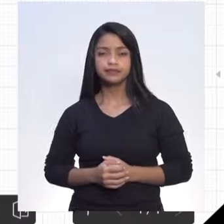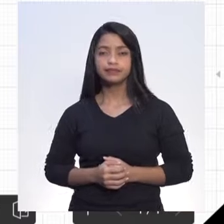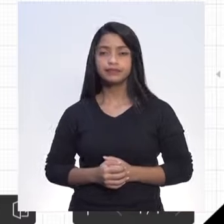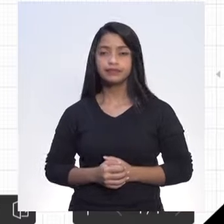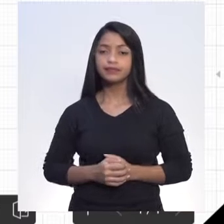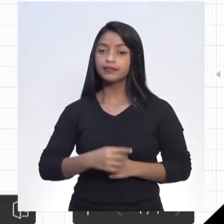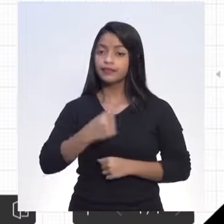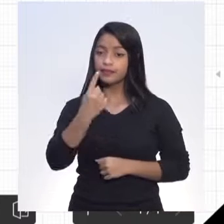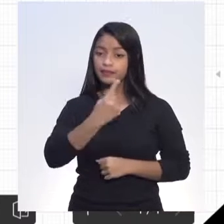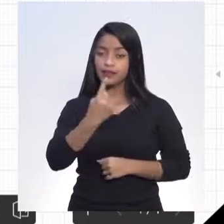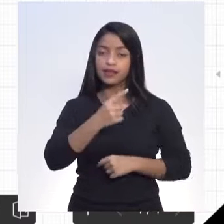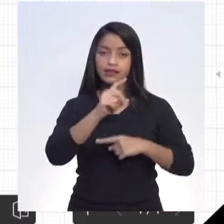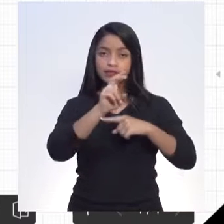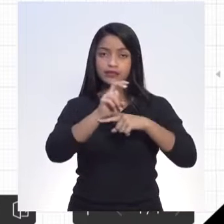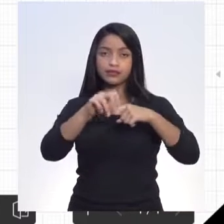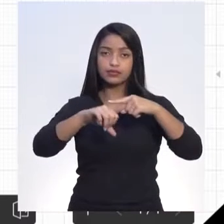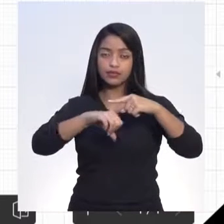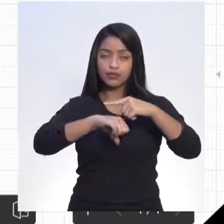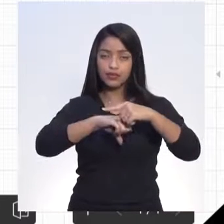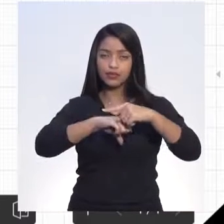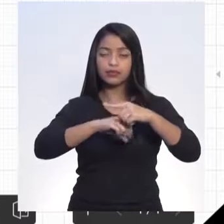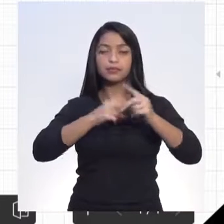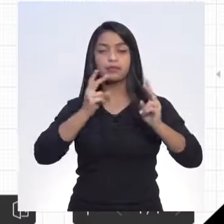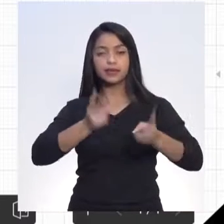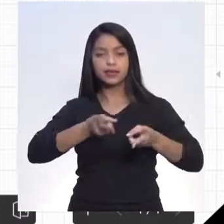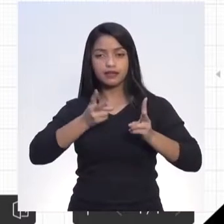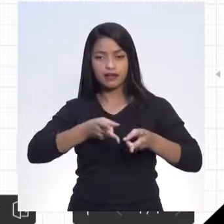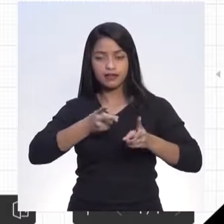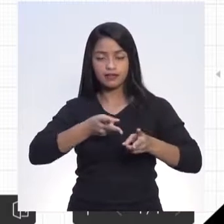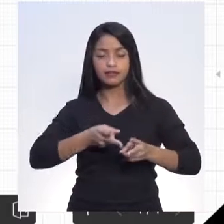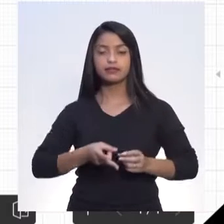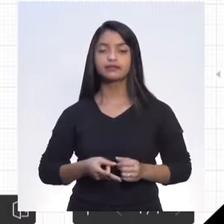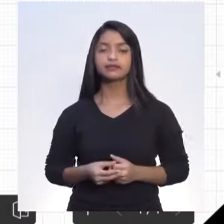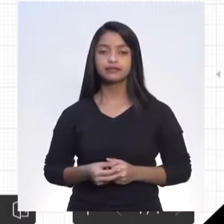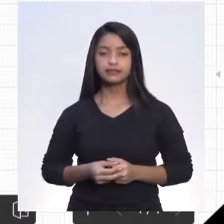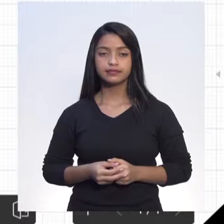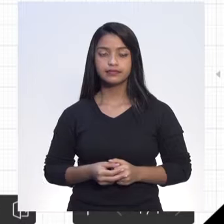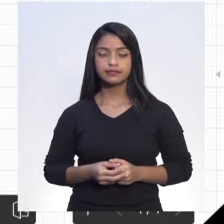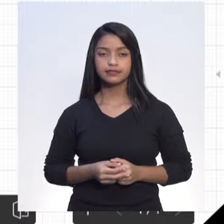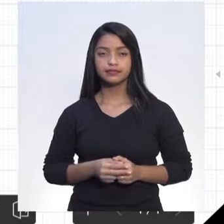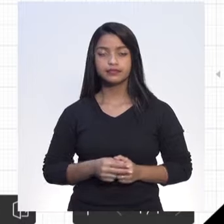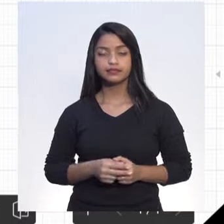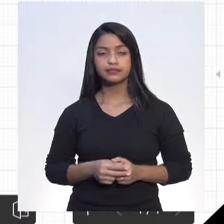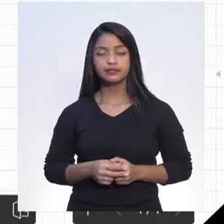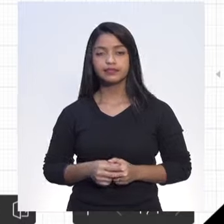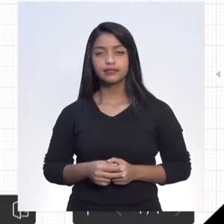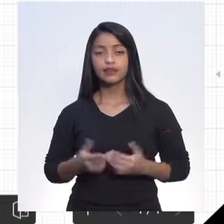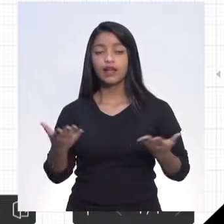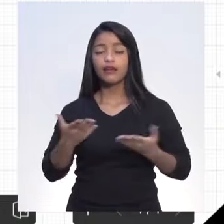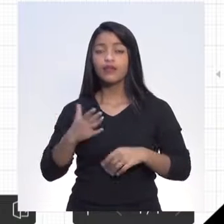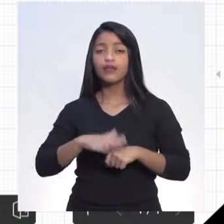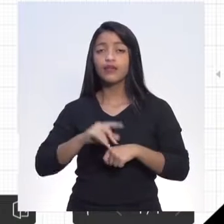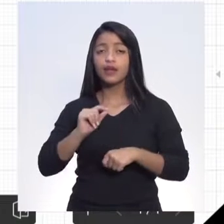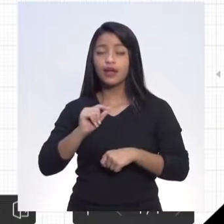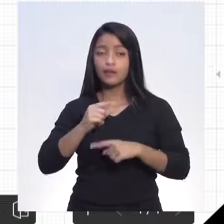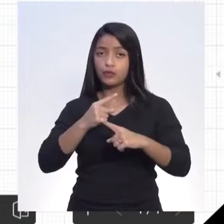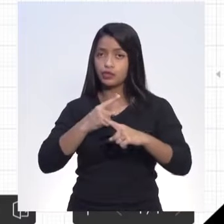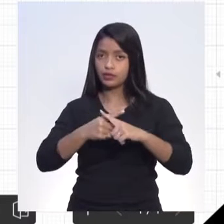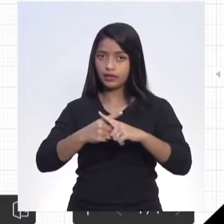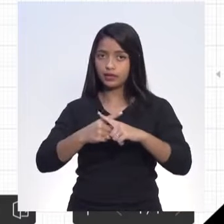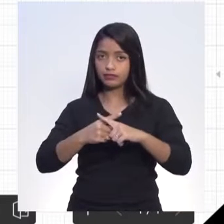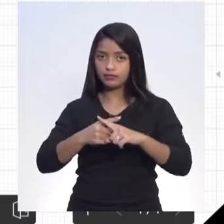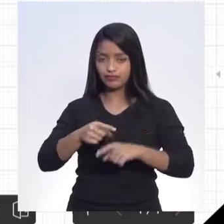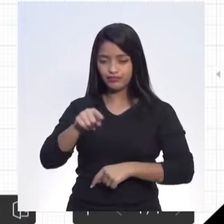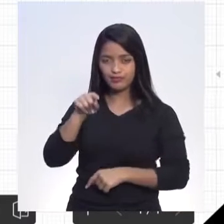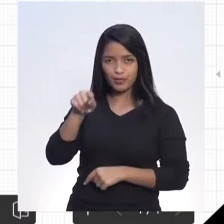Mantém a primeira. 5 sobre 9. Multiplica, ó, vou até colocar um ponto. Pelo